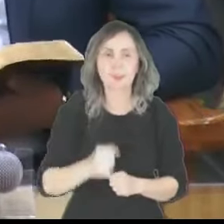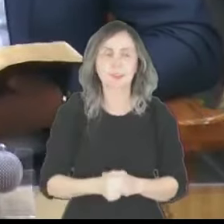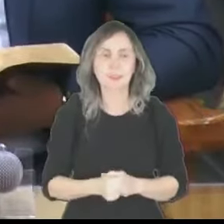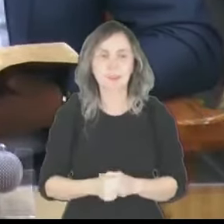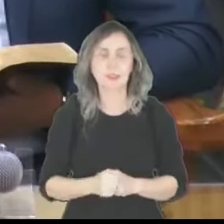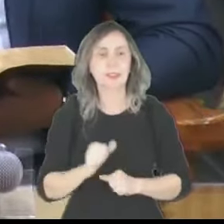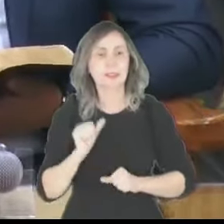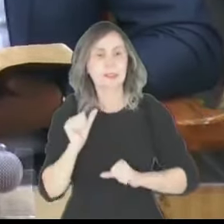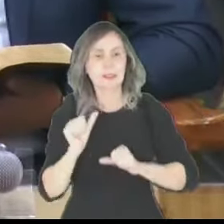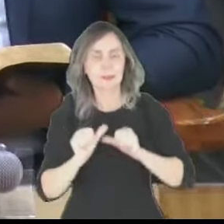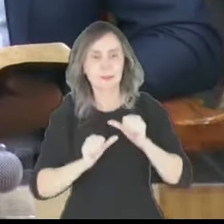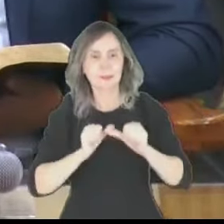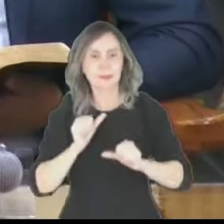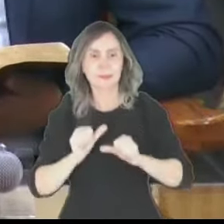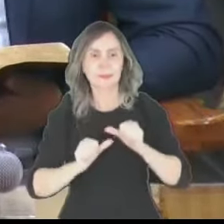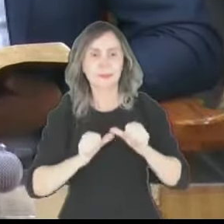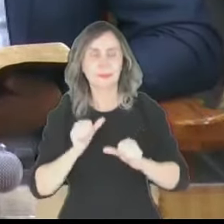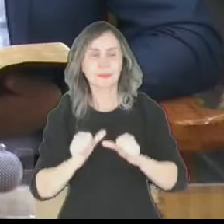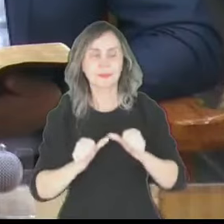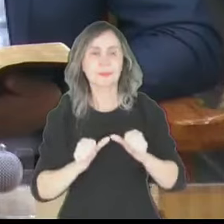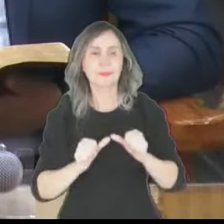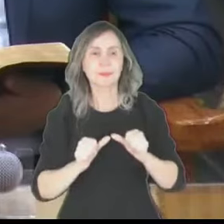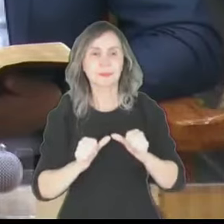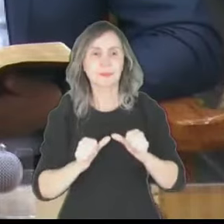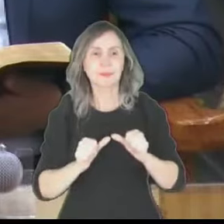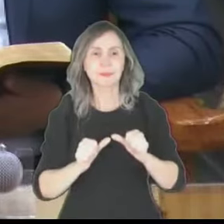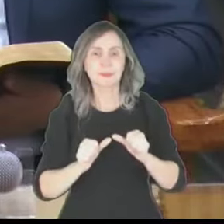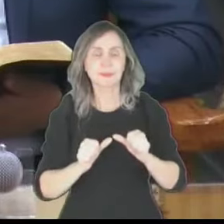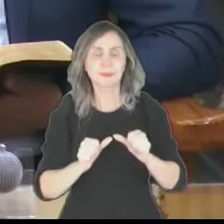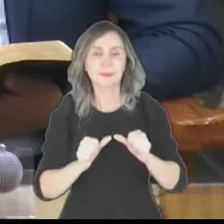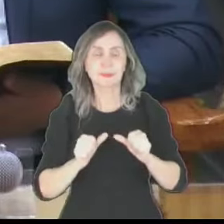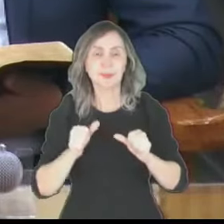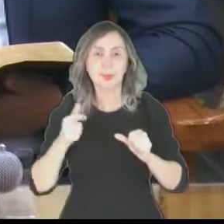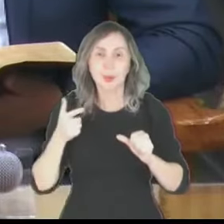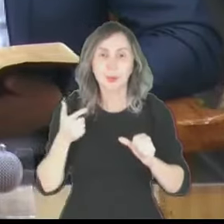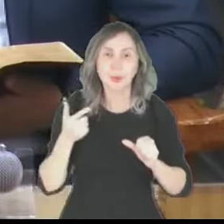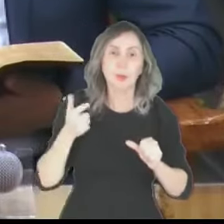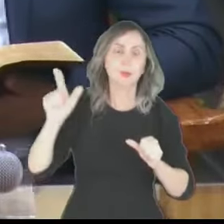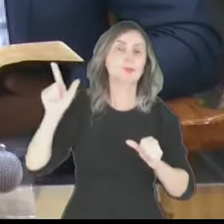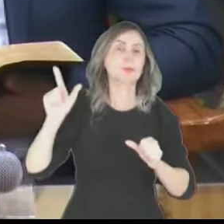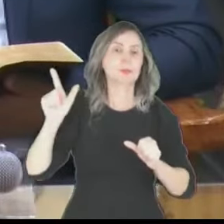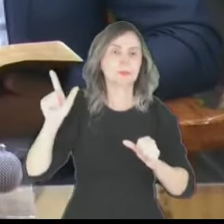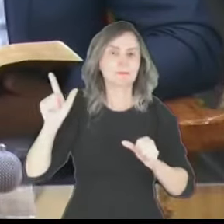transformação É transformar-se Em outra Forma